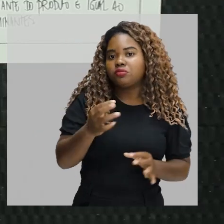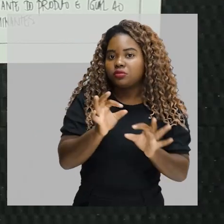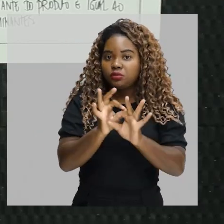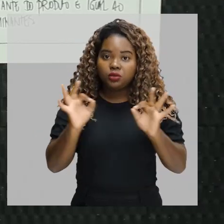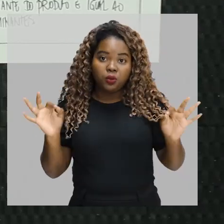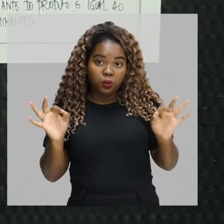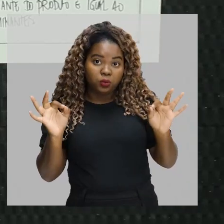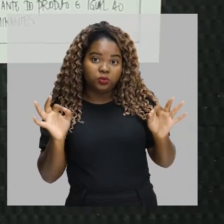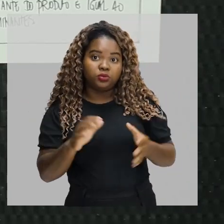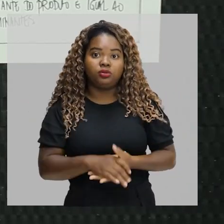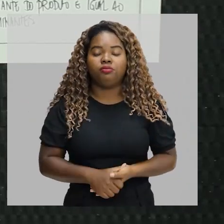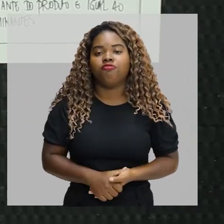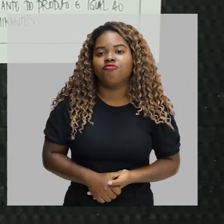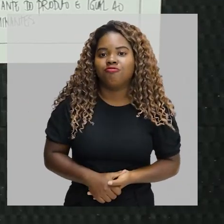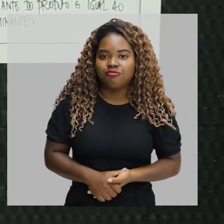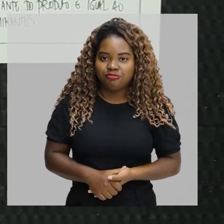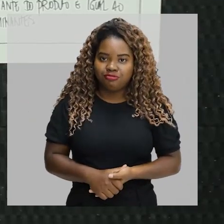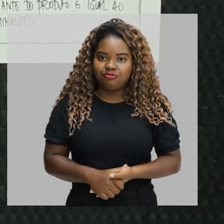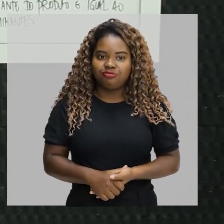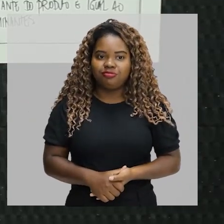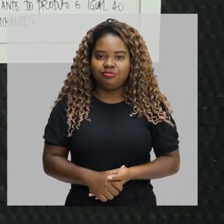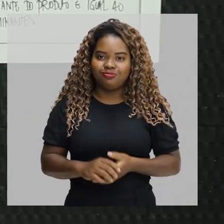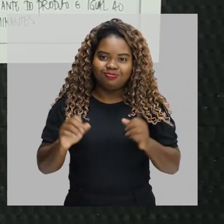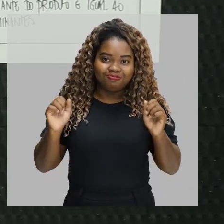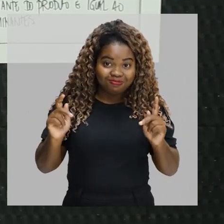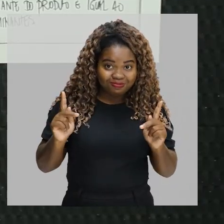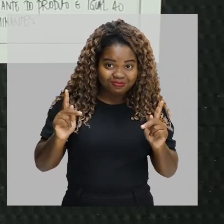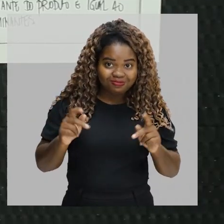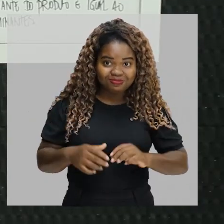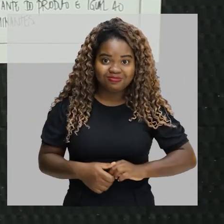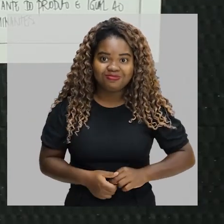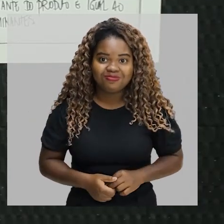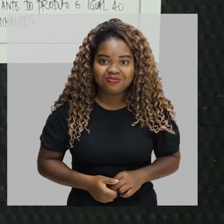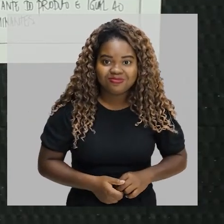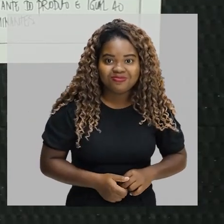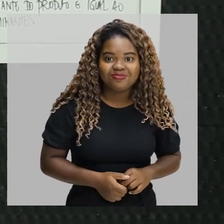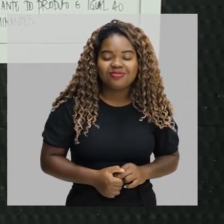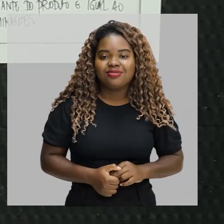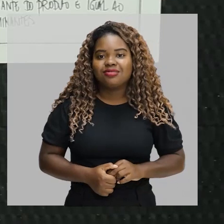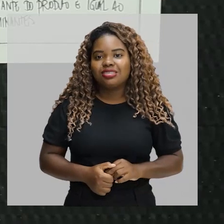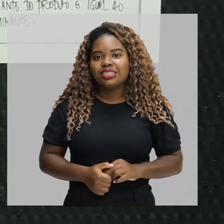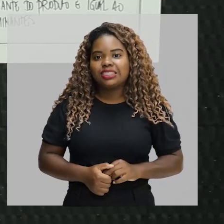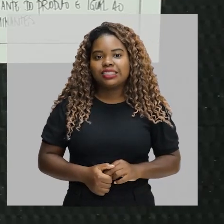entre colunas de uma determinada matriz. Beleza, galera?